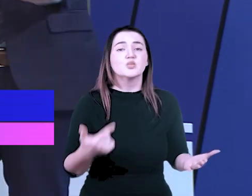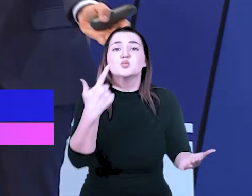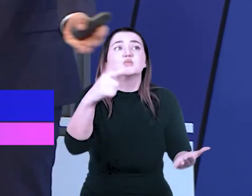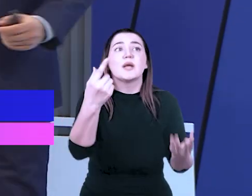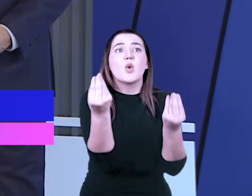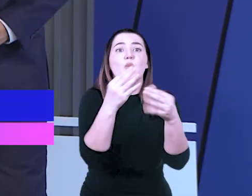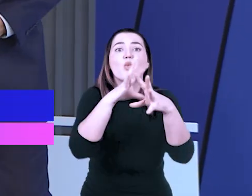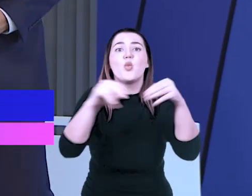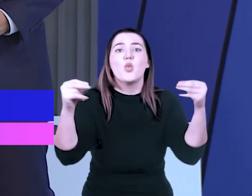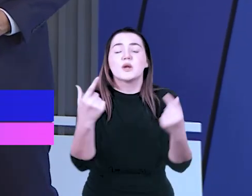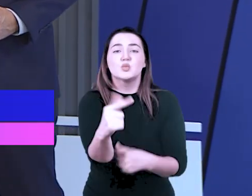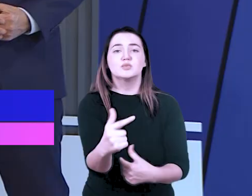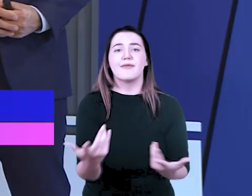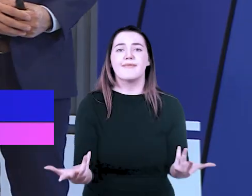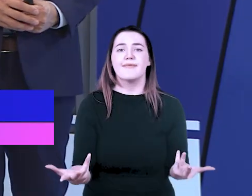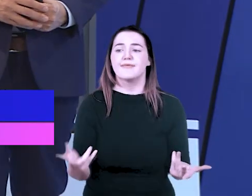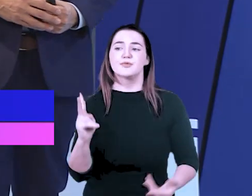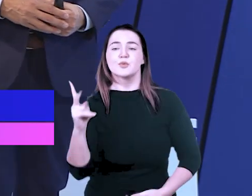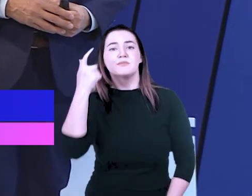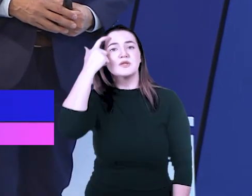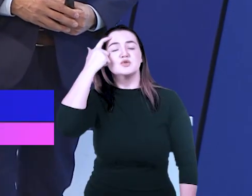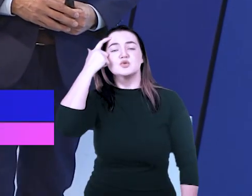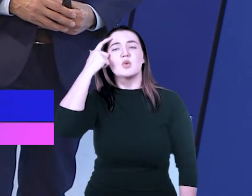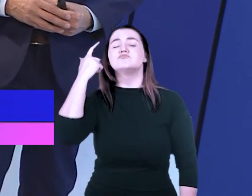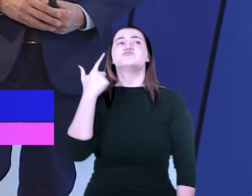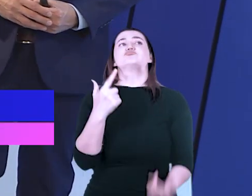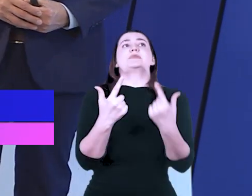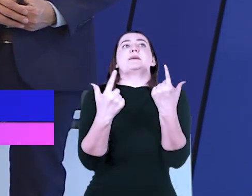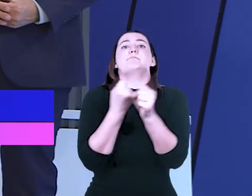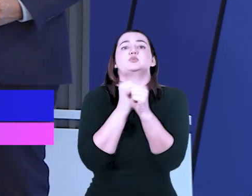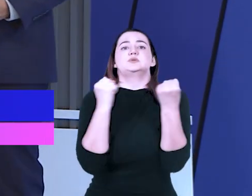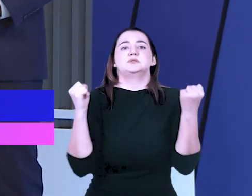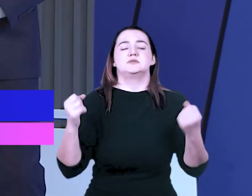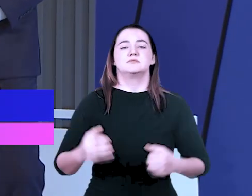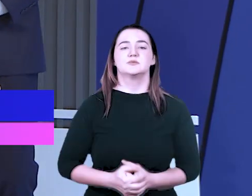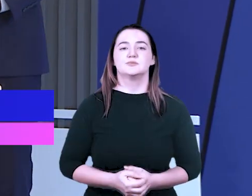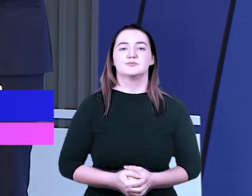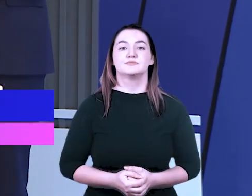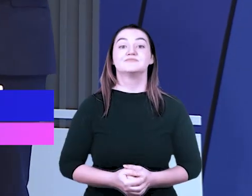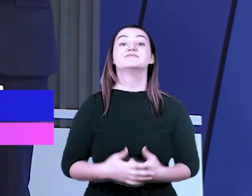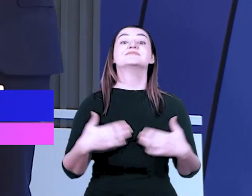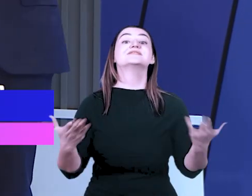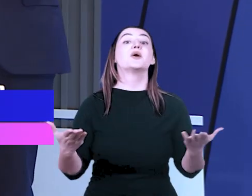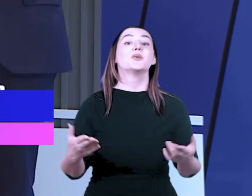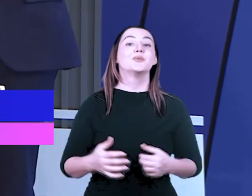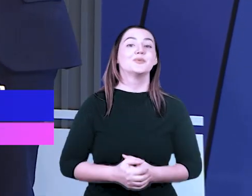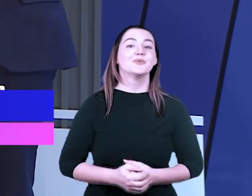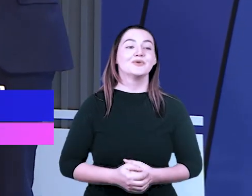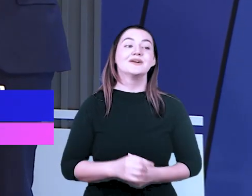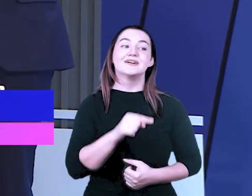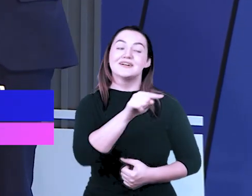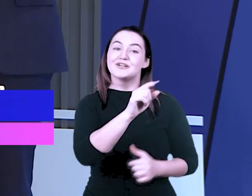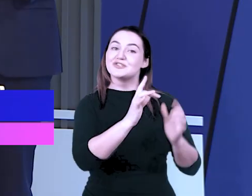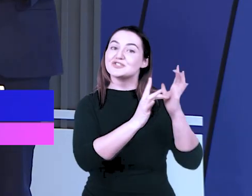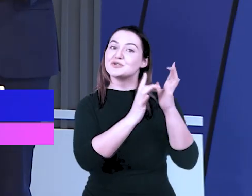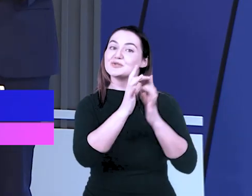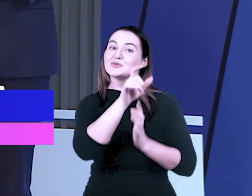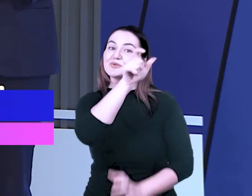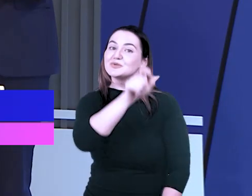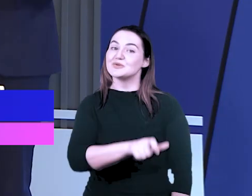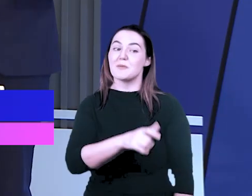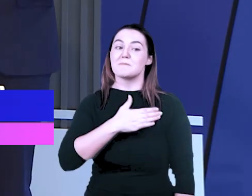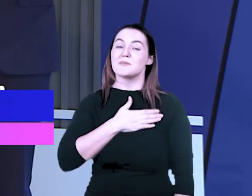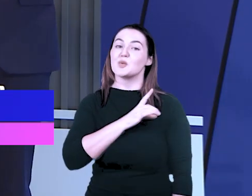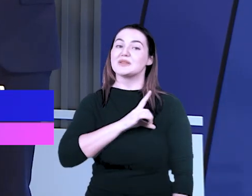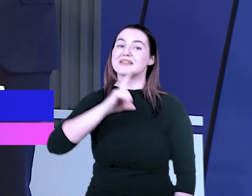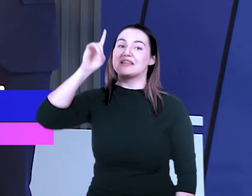pode impedir o poder de Deus de atuar ou de agir. Então, lembre-se que o Deus que você serve